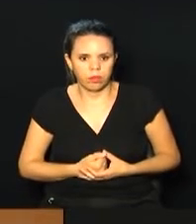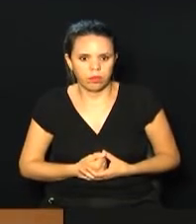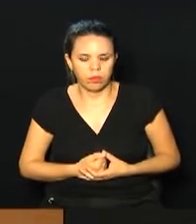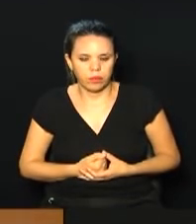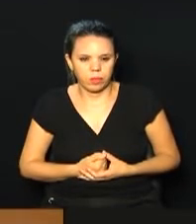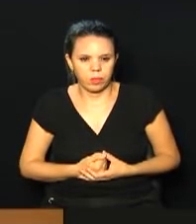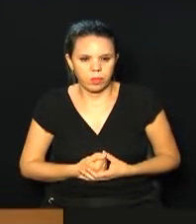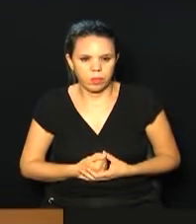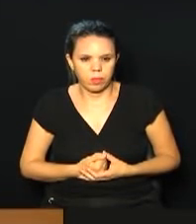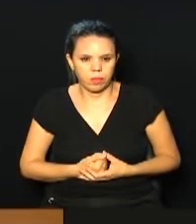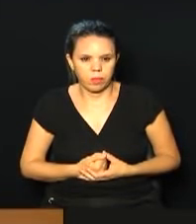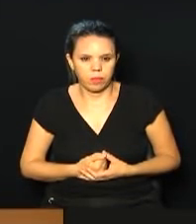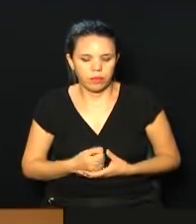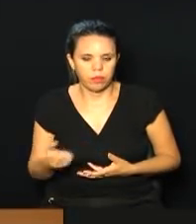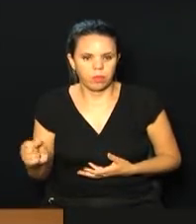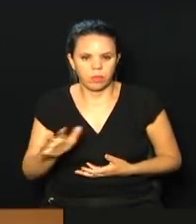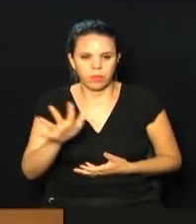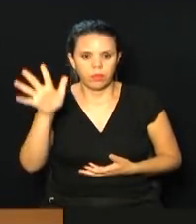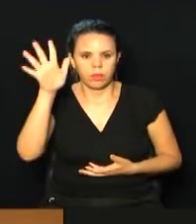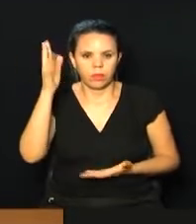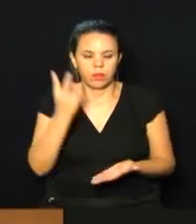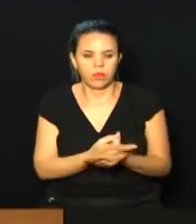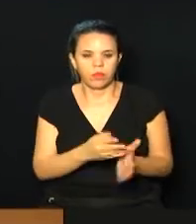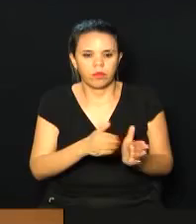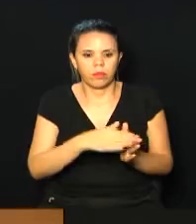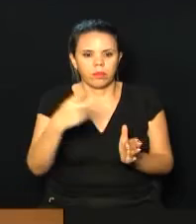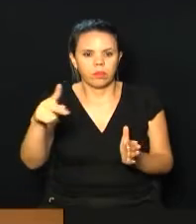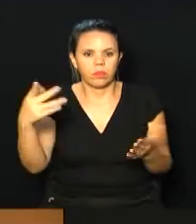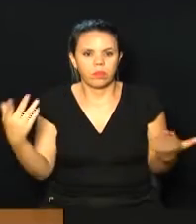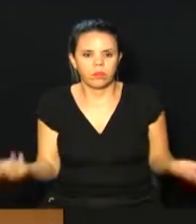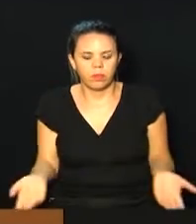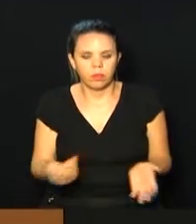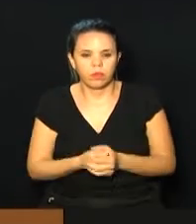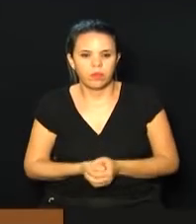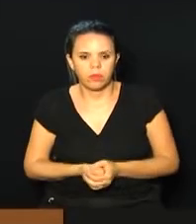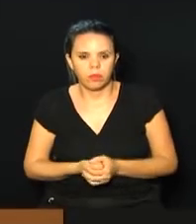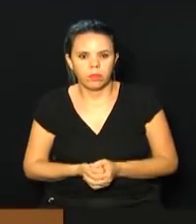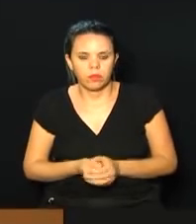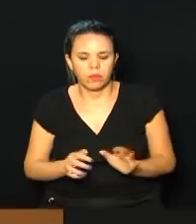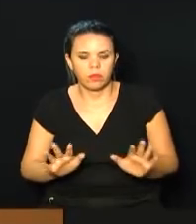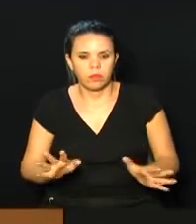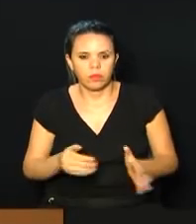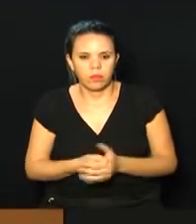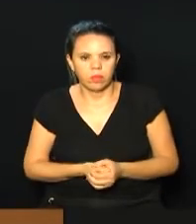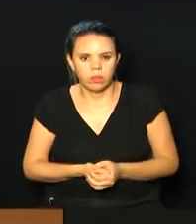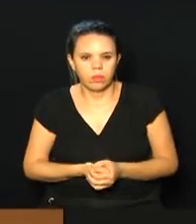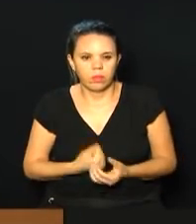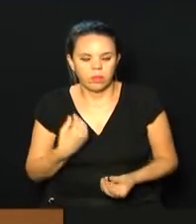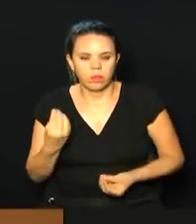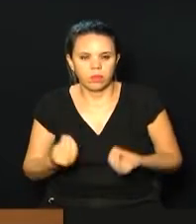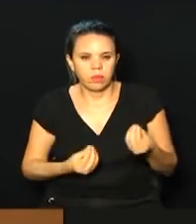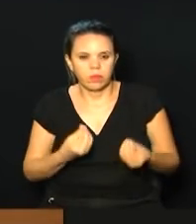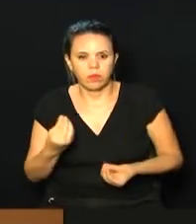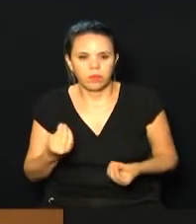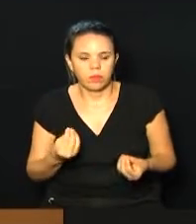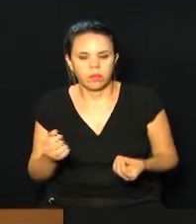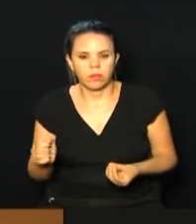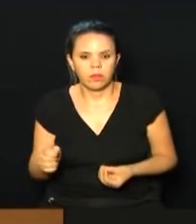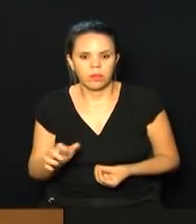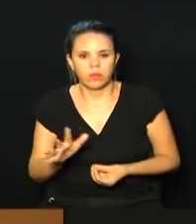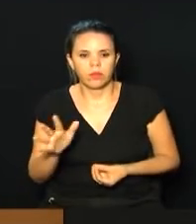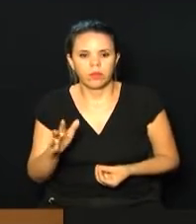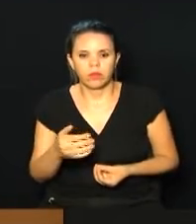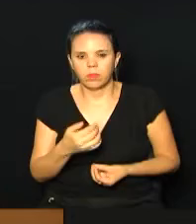É um alto custo mesmo para ele, né? Mas, como o custo se dá